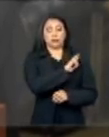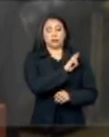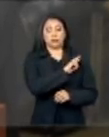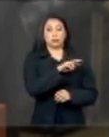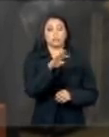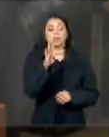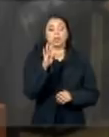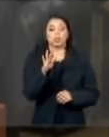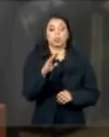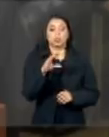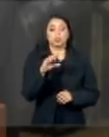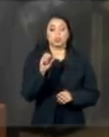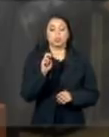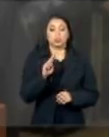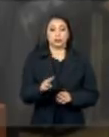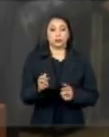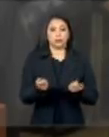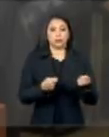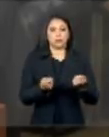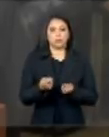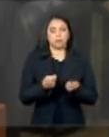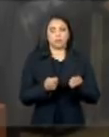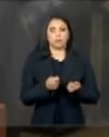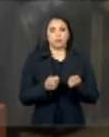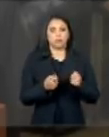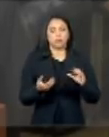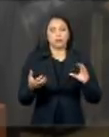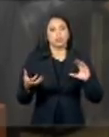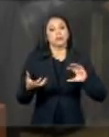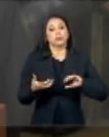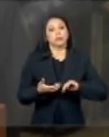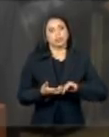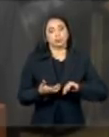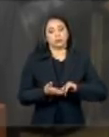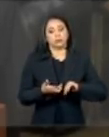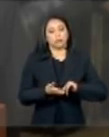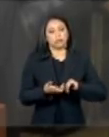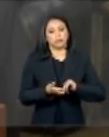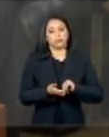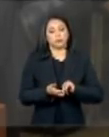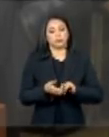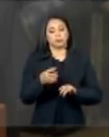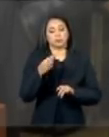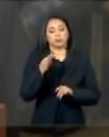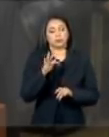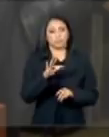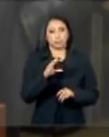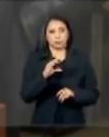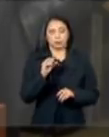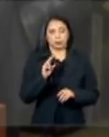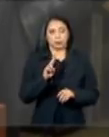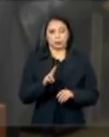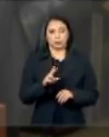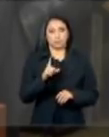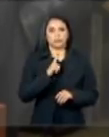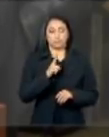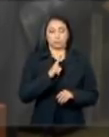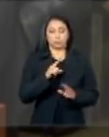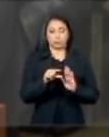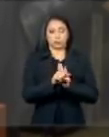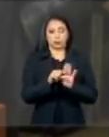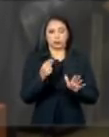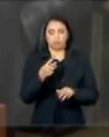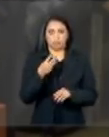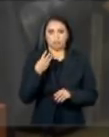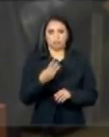controle externo a cargo do congresso nacional será exercido com auxílio do tribunal stf julga quando começa o brasileiro é